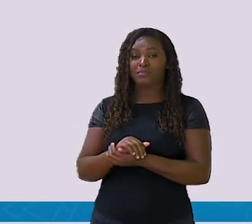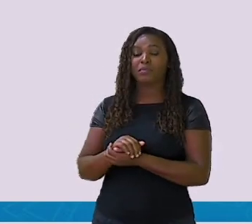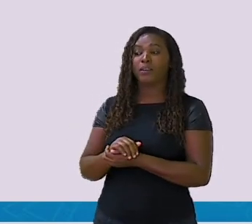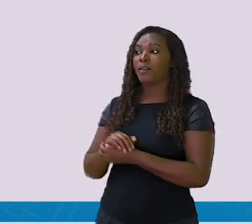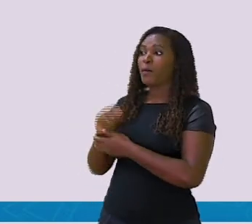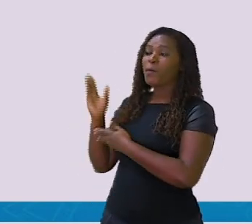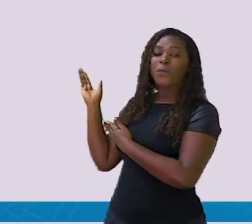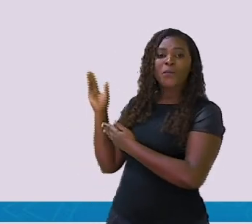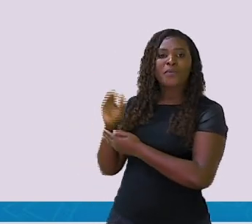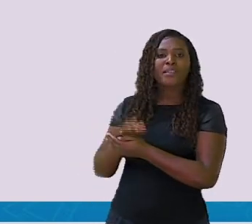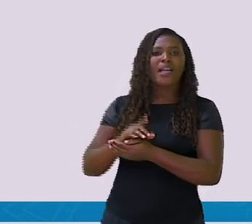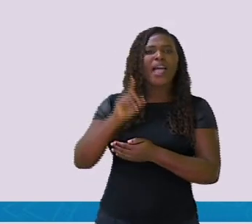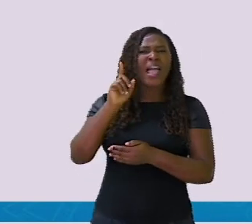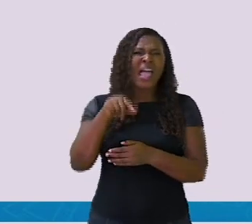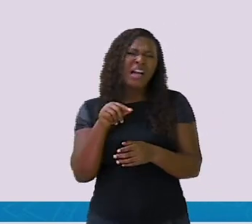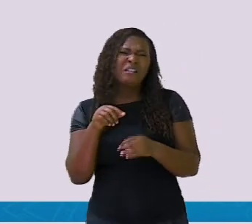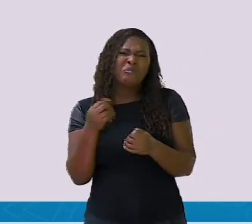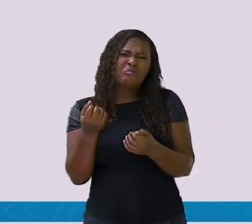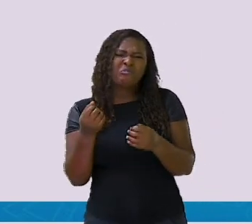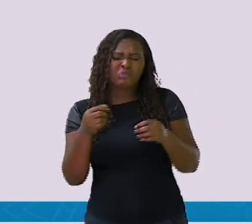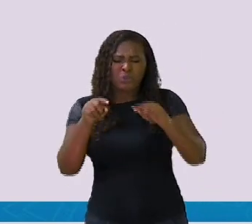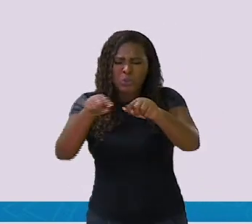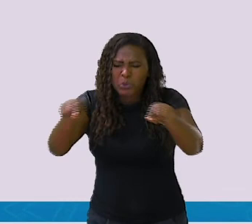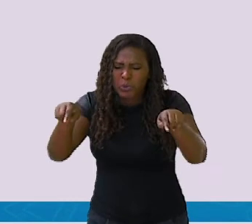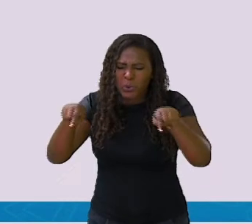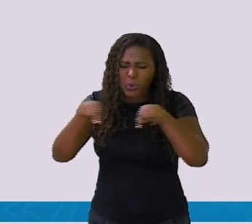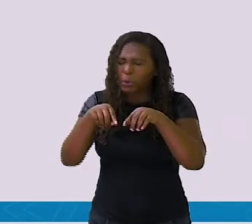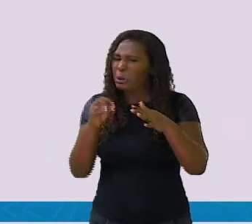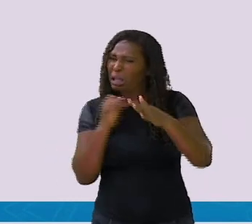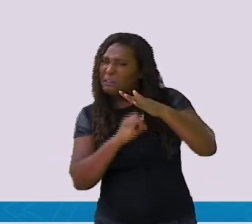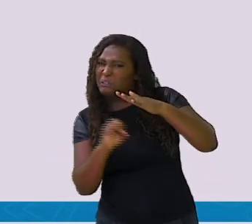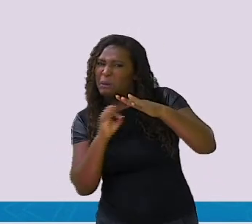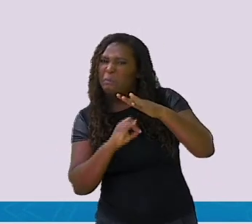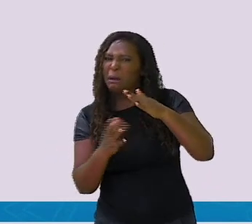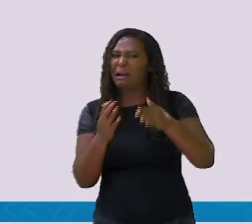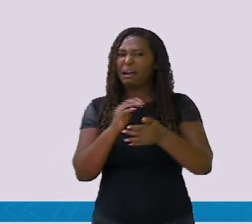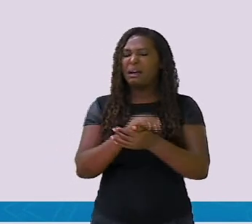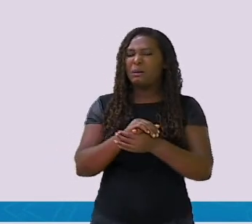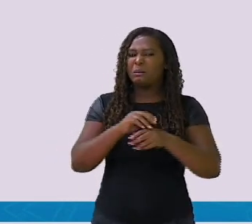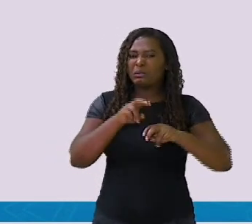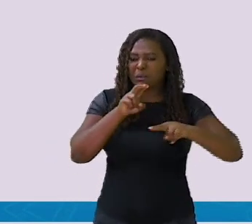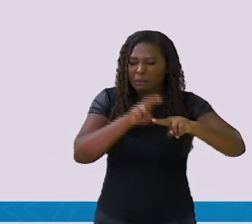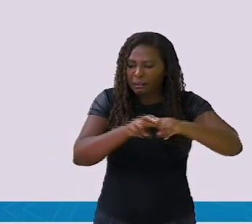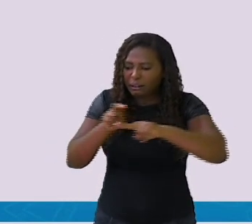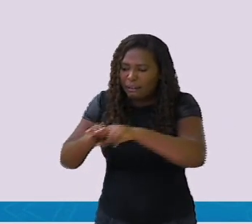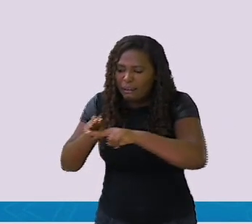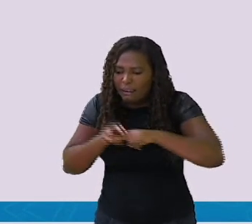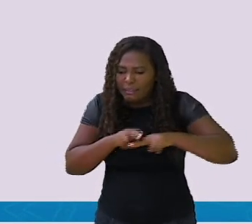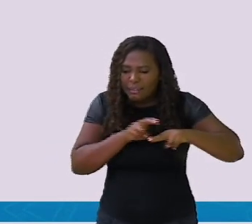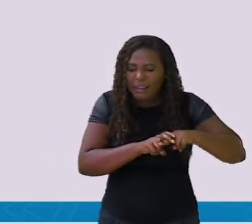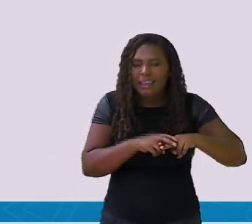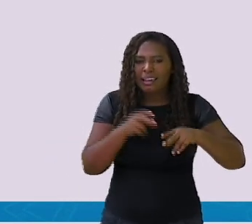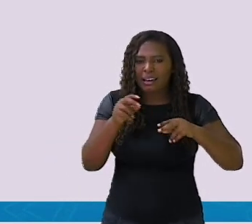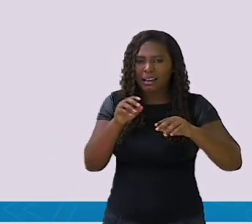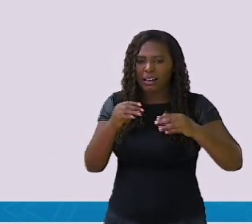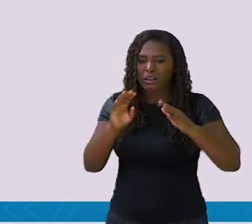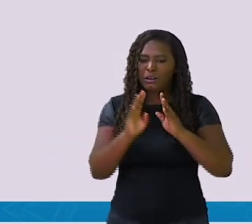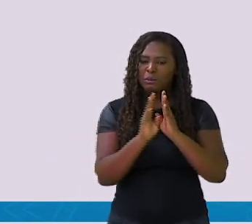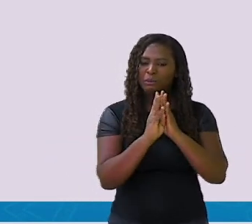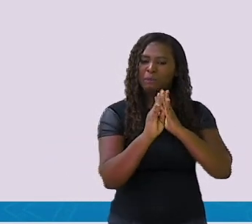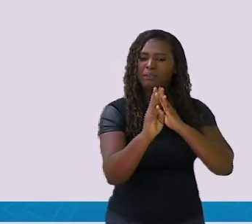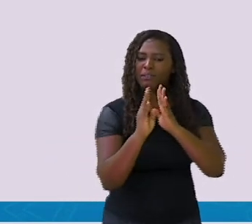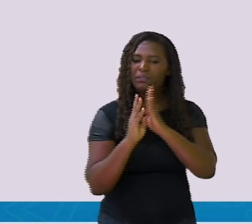tanta as carteiras, essa evolução toda. Então, mas existia aprendizado, as pessoas conviviam ali com o aprendizado.